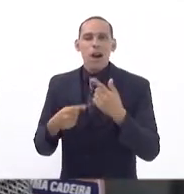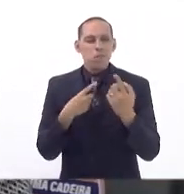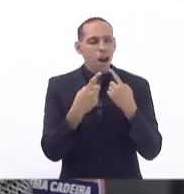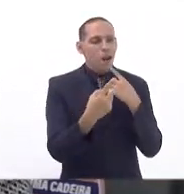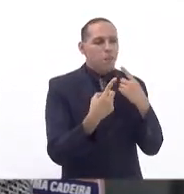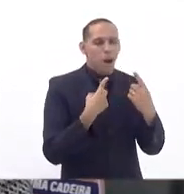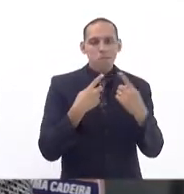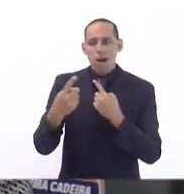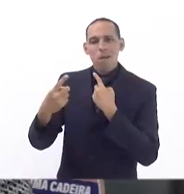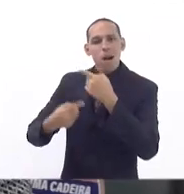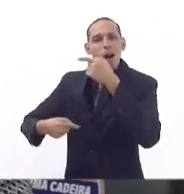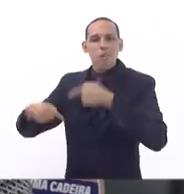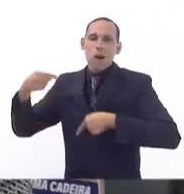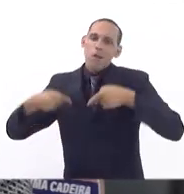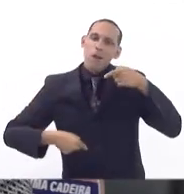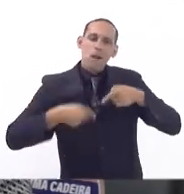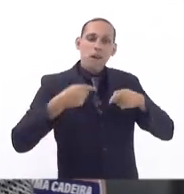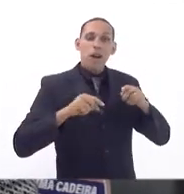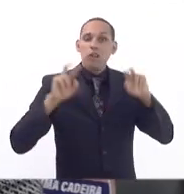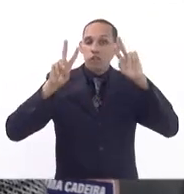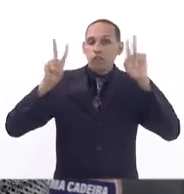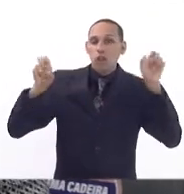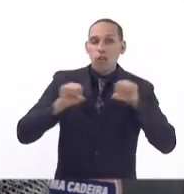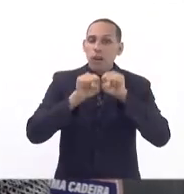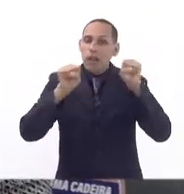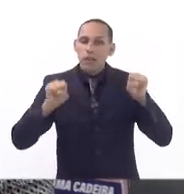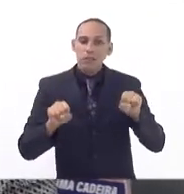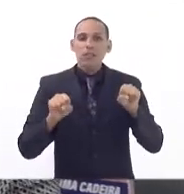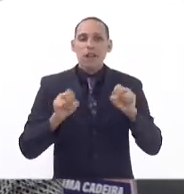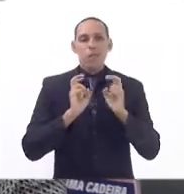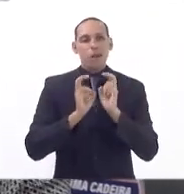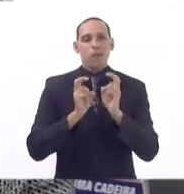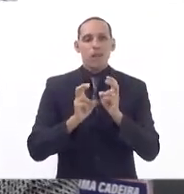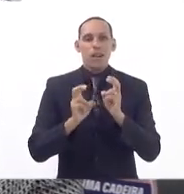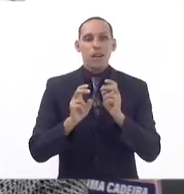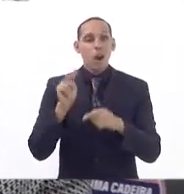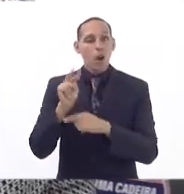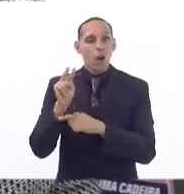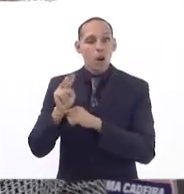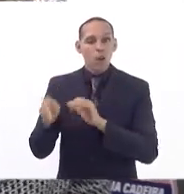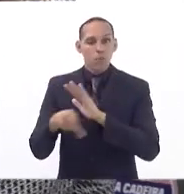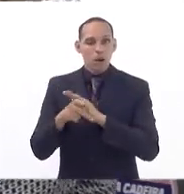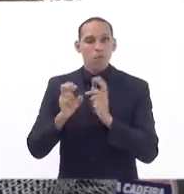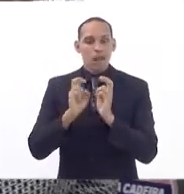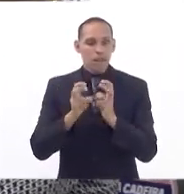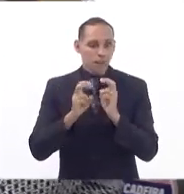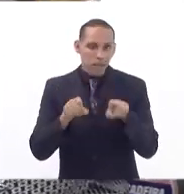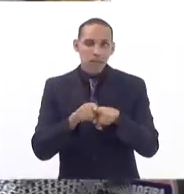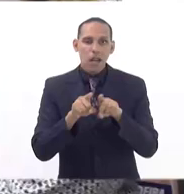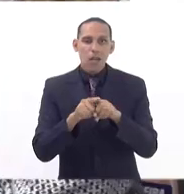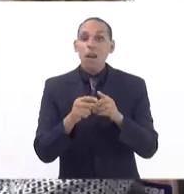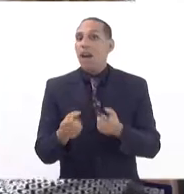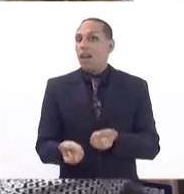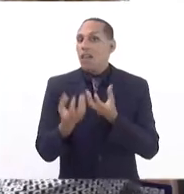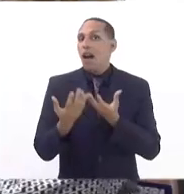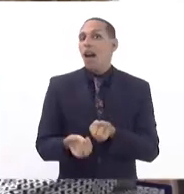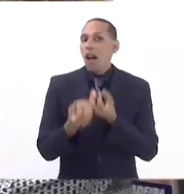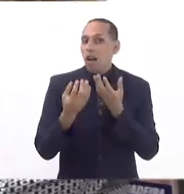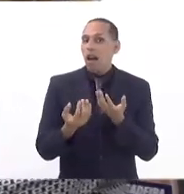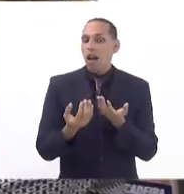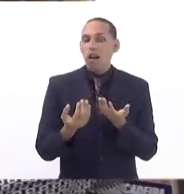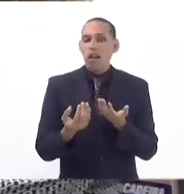diálogo né esse debate sobre sistema Ferroviário a gente o Observatório dos trens têm produzido uma série de dados sobre